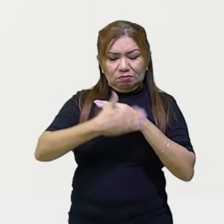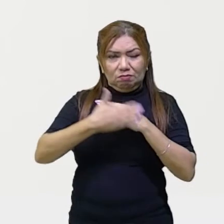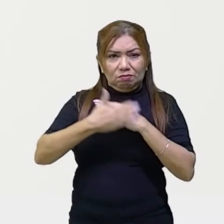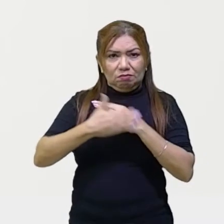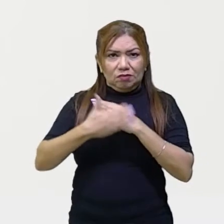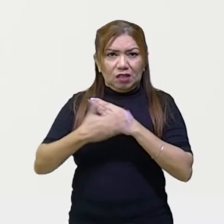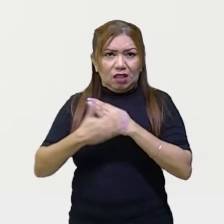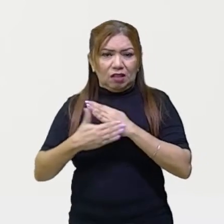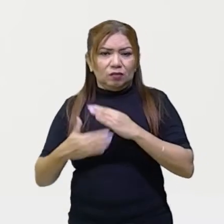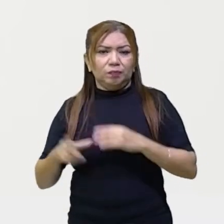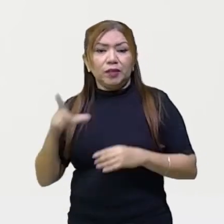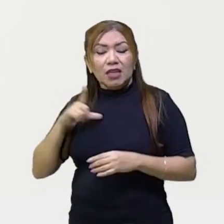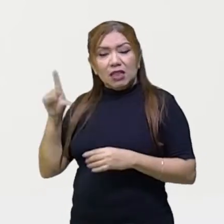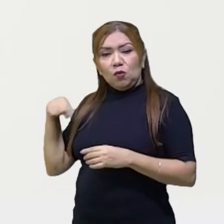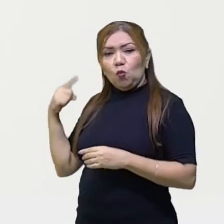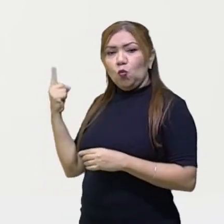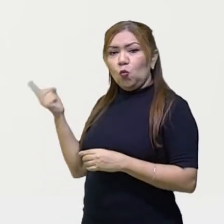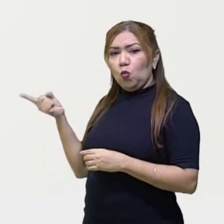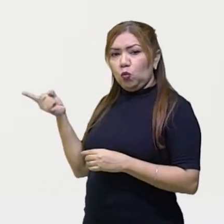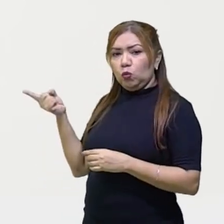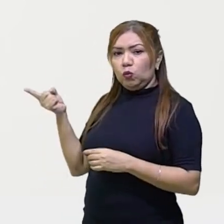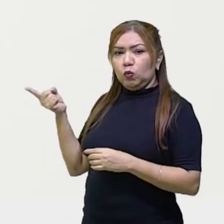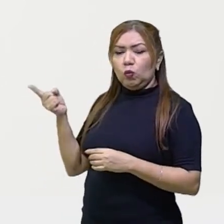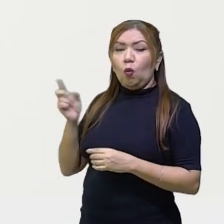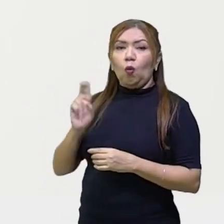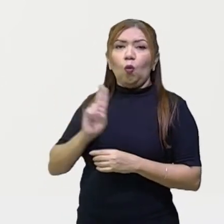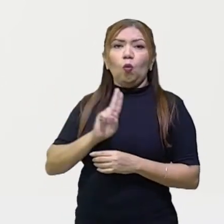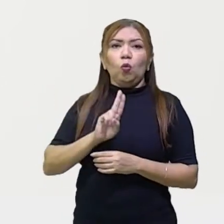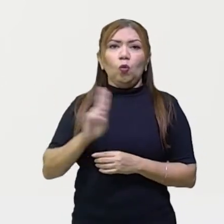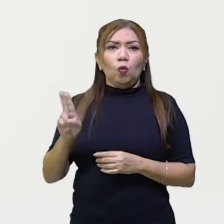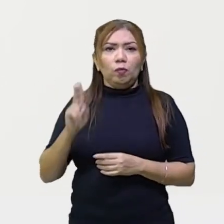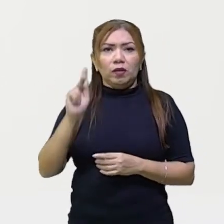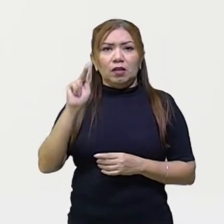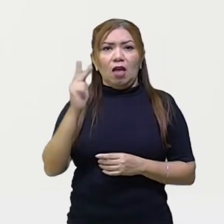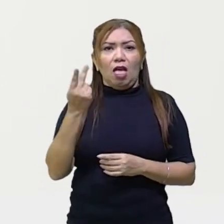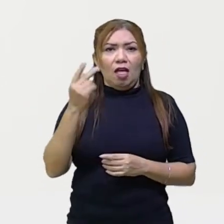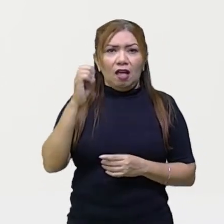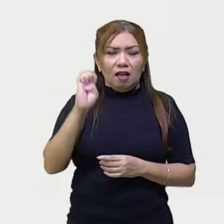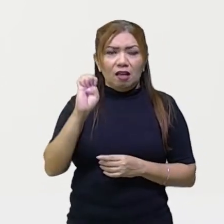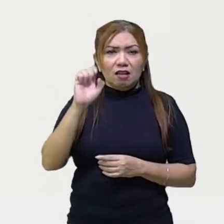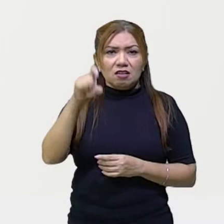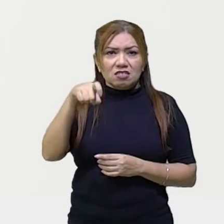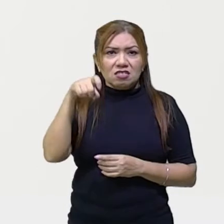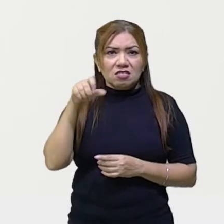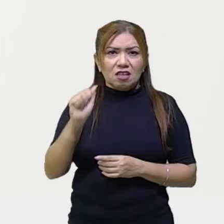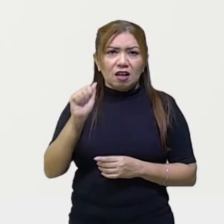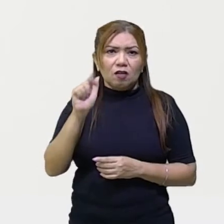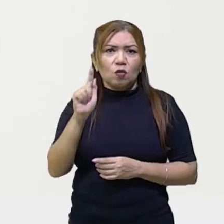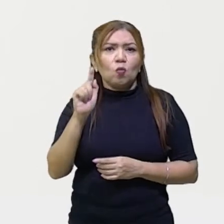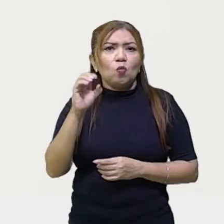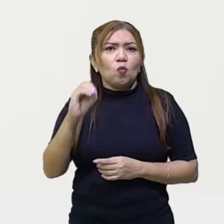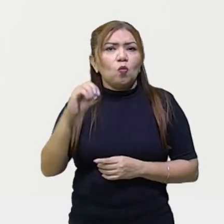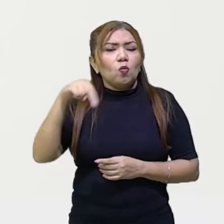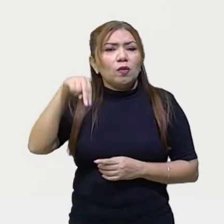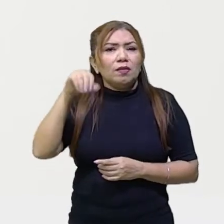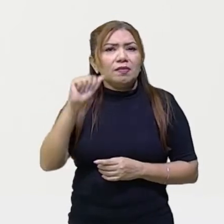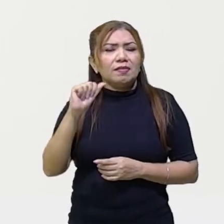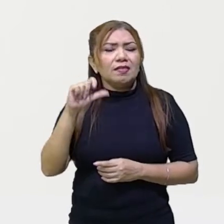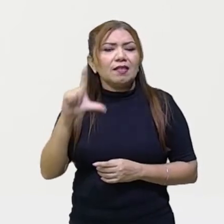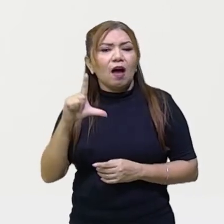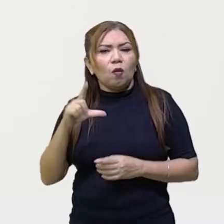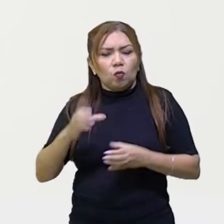e deixa eu marcar aqui o hexagonal Professor sou marcou hexa exatamente